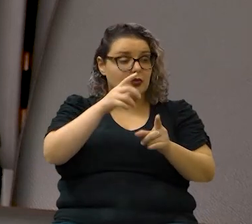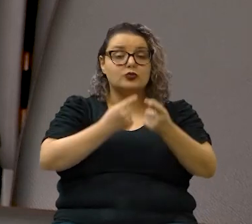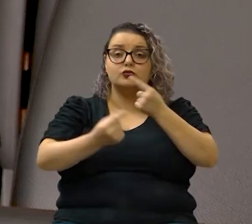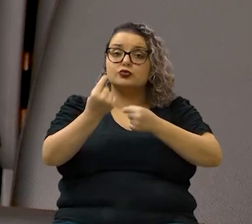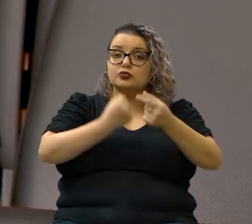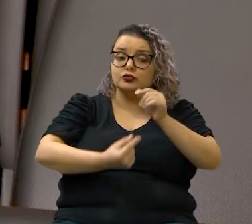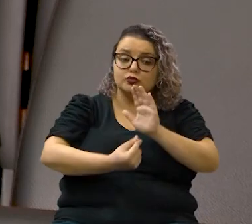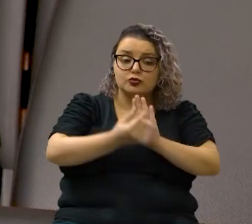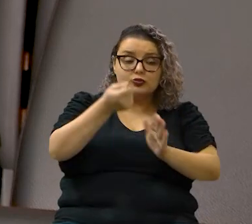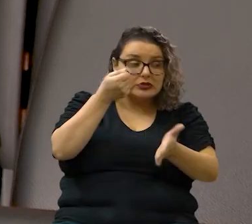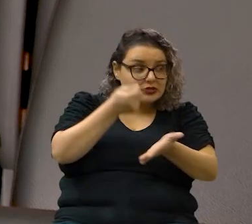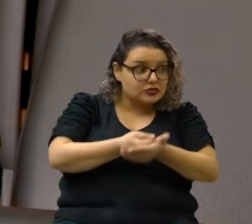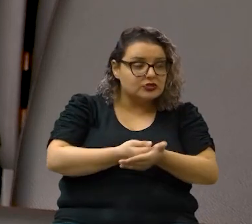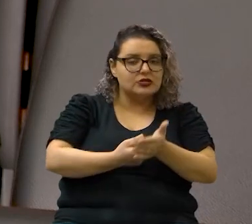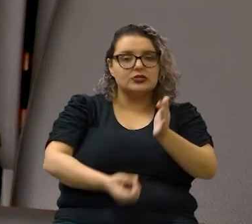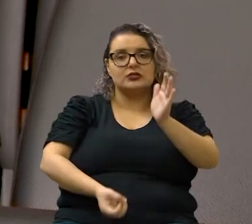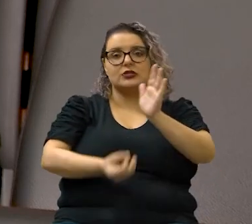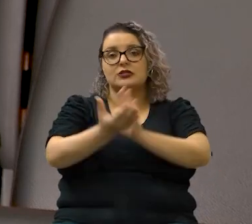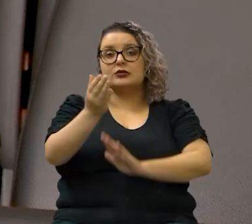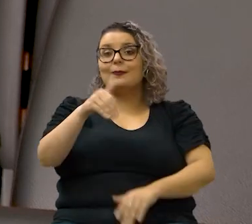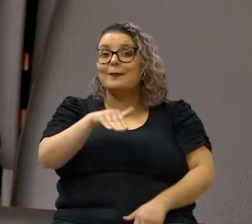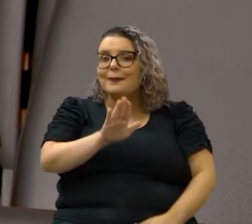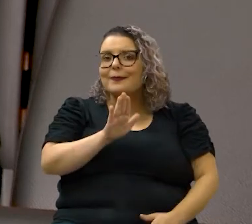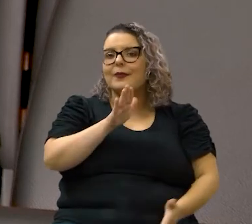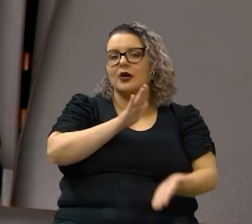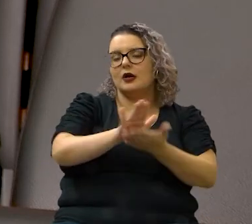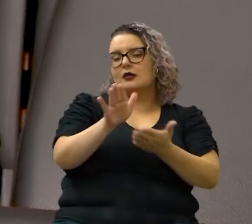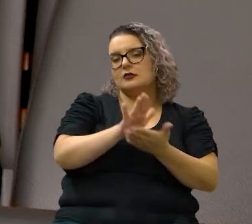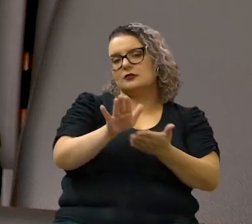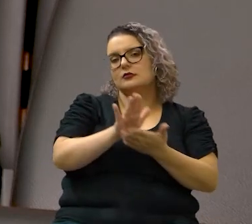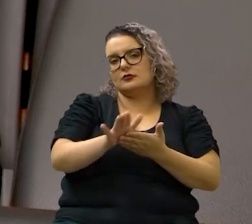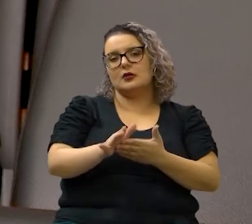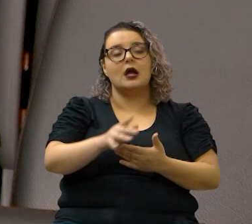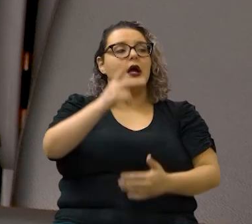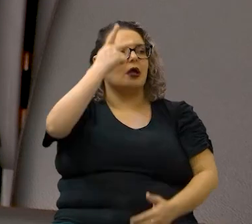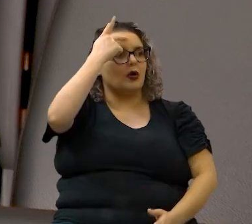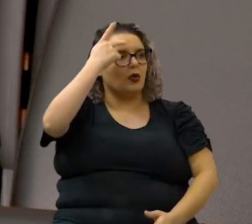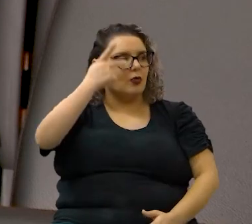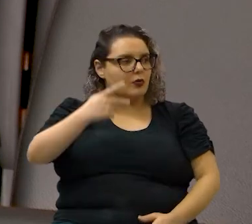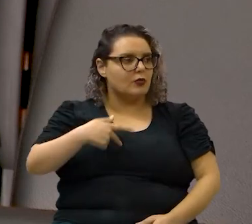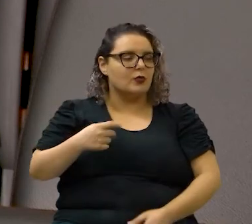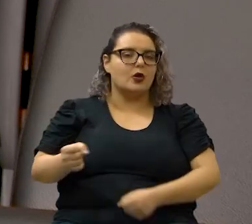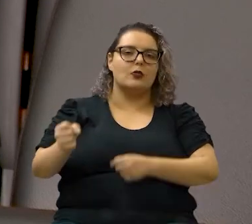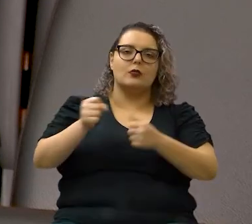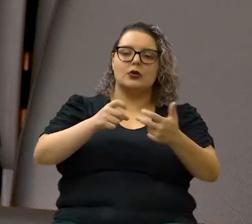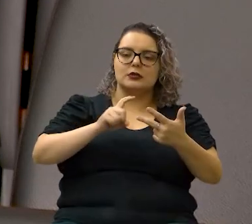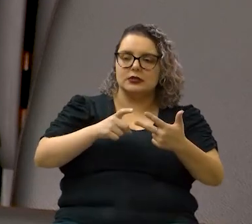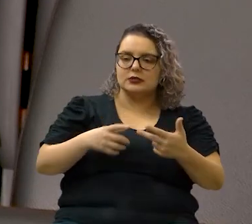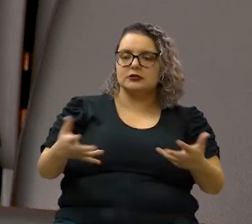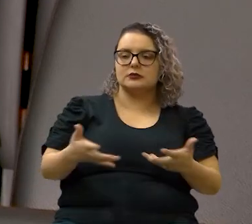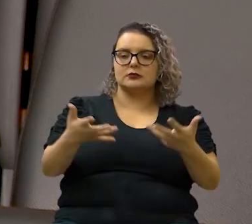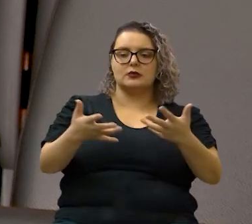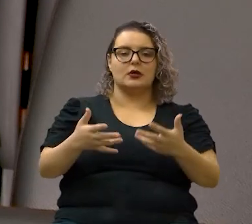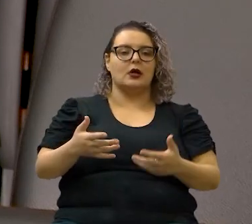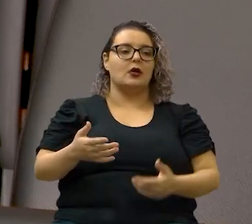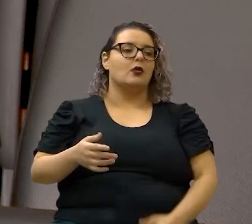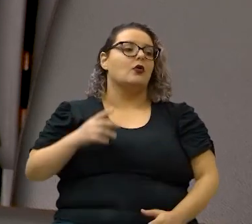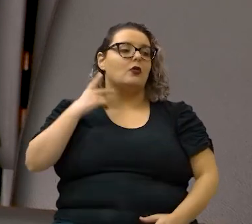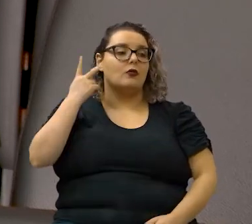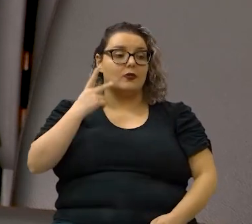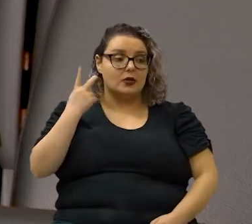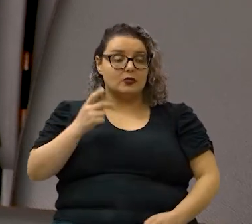no orçamento, que criam novas despesas, precisam partir do próprio Poder Executivo. Então o vereador